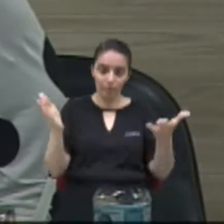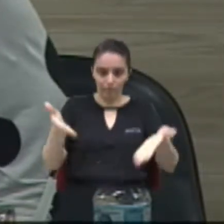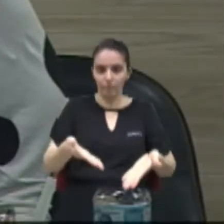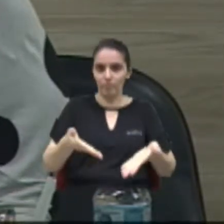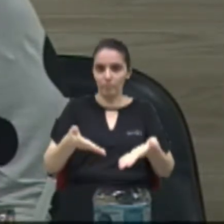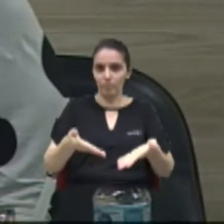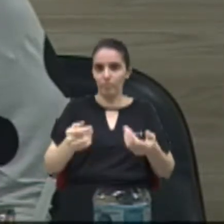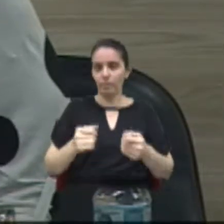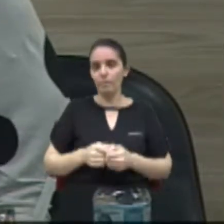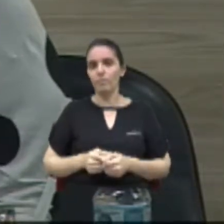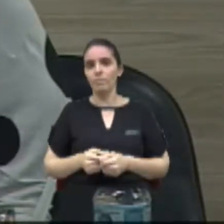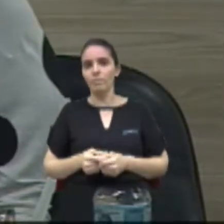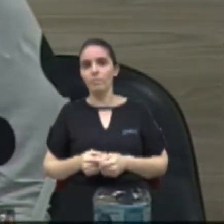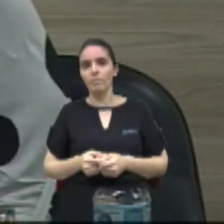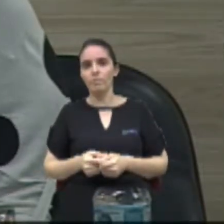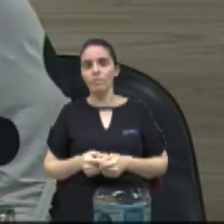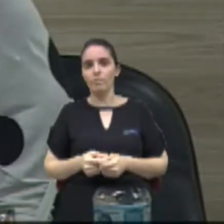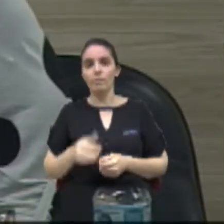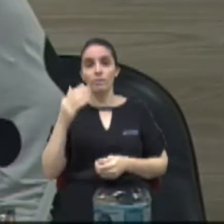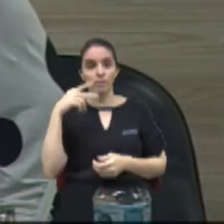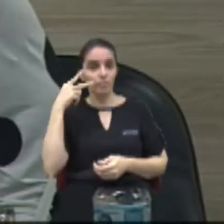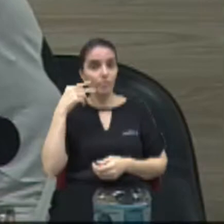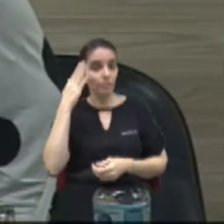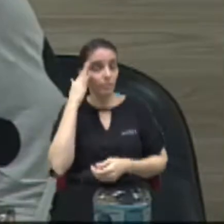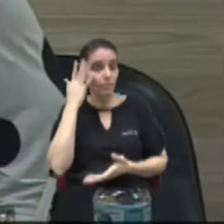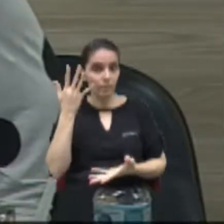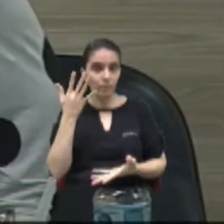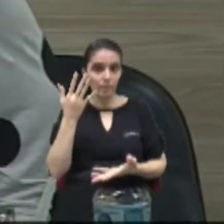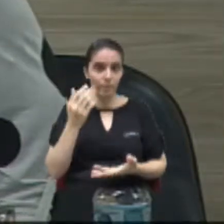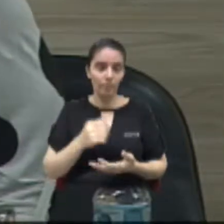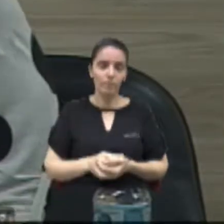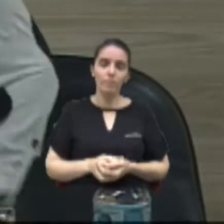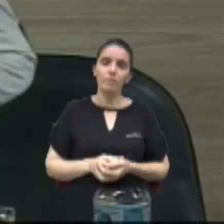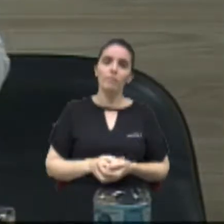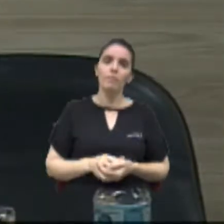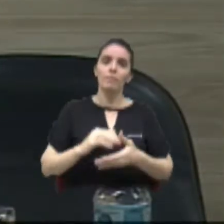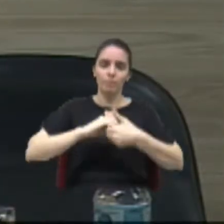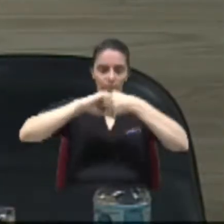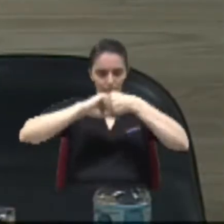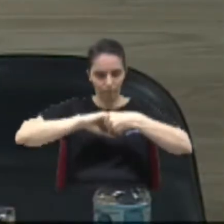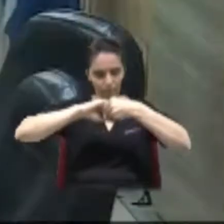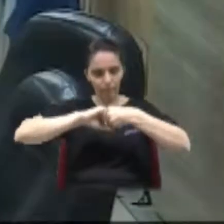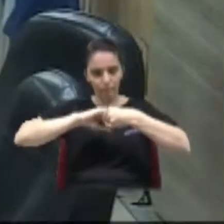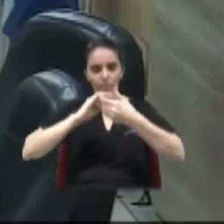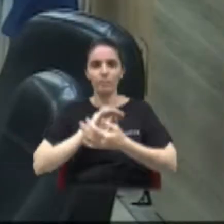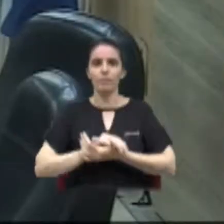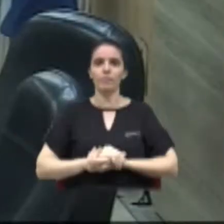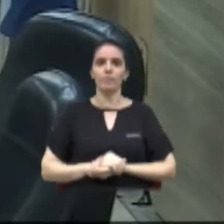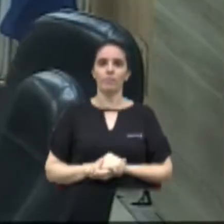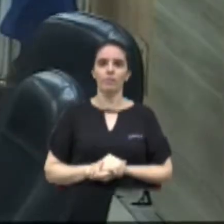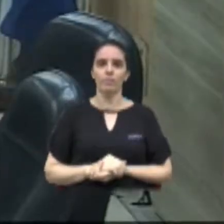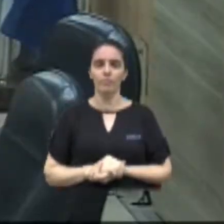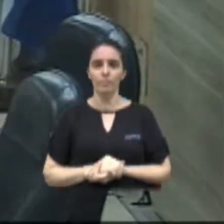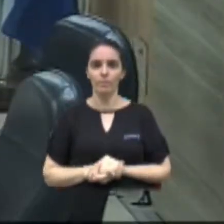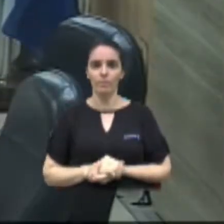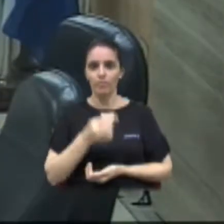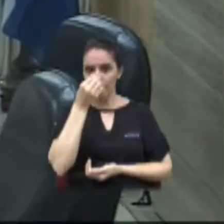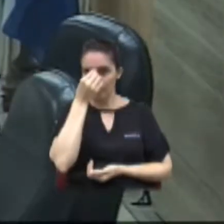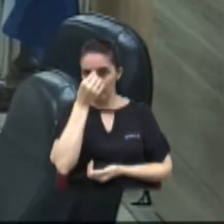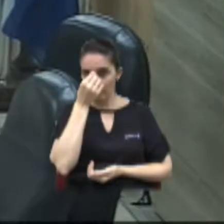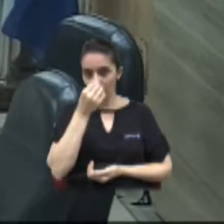Mir. Jorge Freitas. Senhor presidente, senhoras, senhores vereadores, público presente, realmente